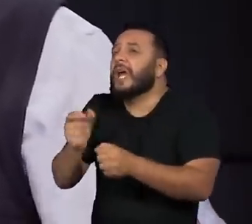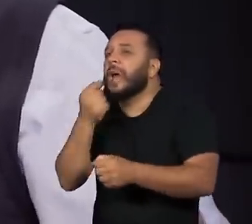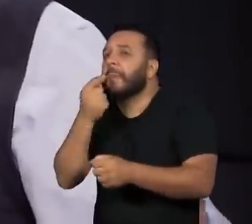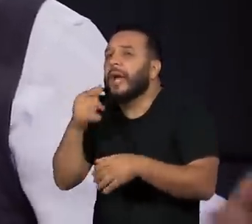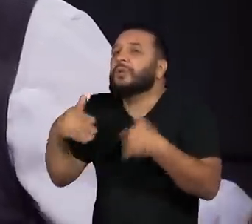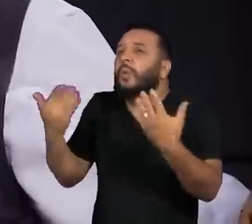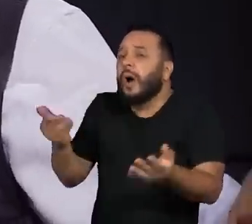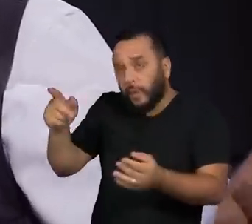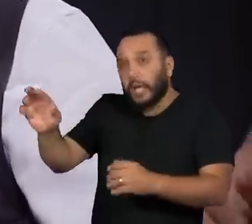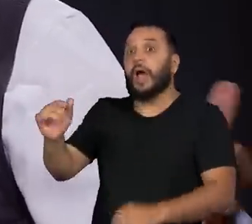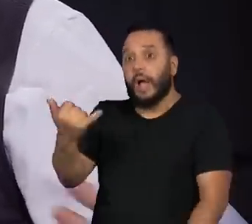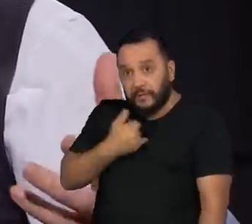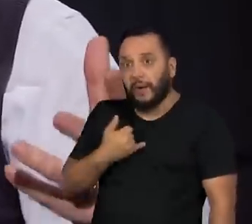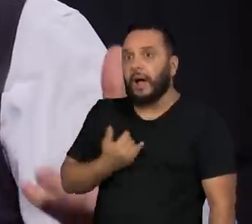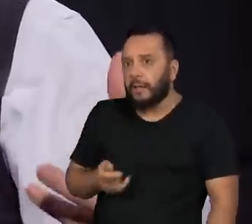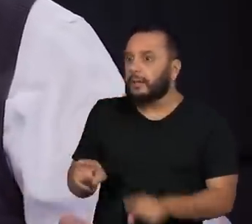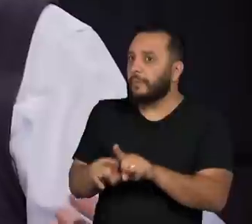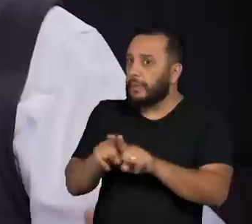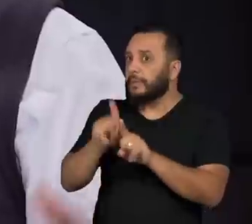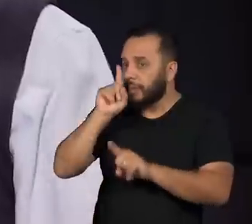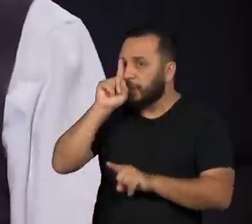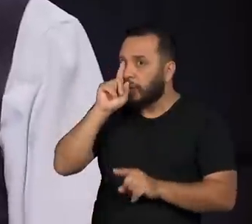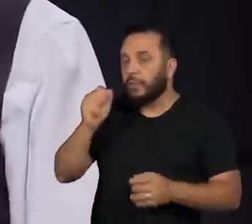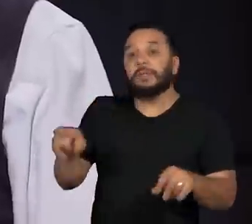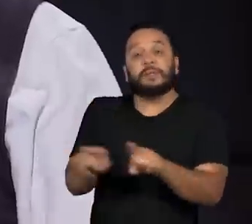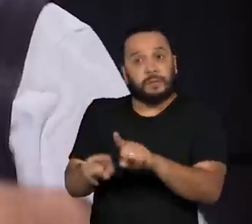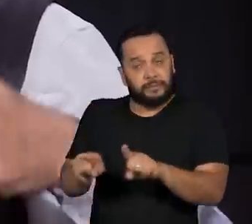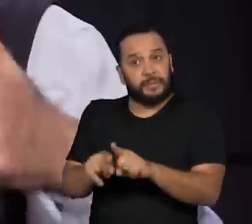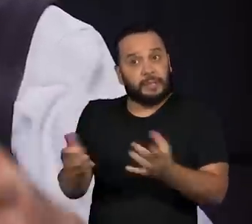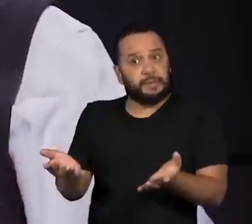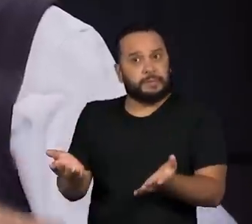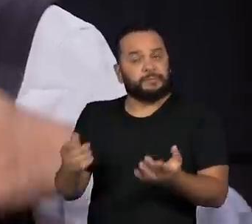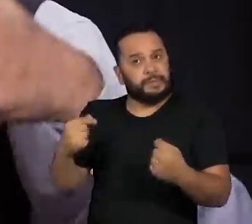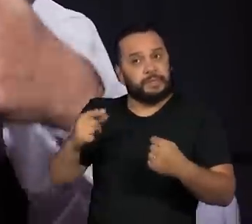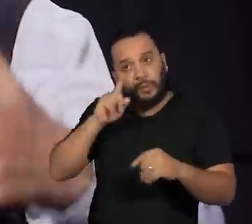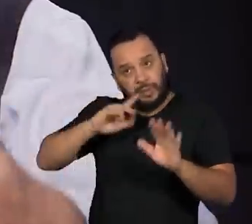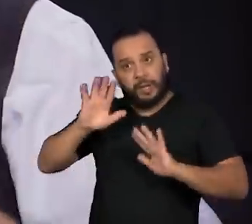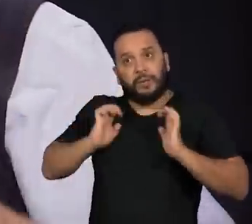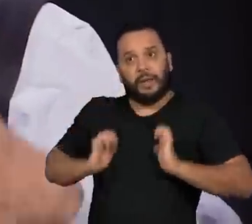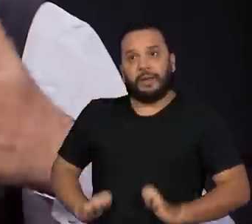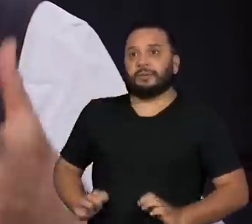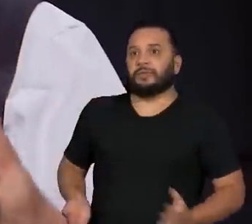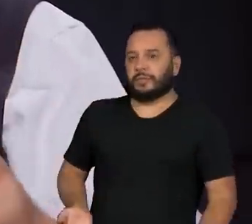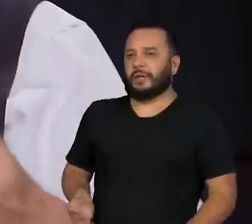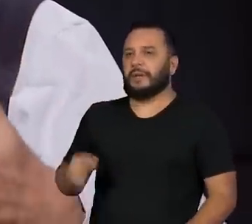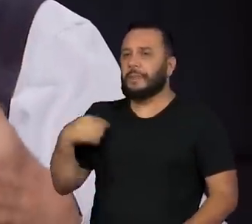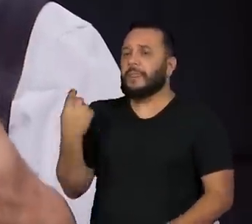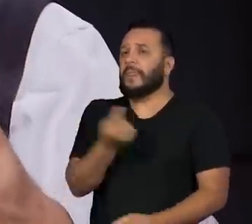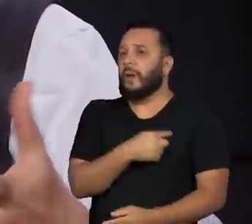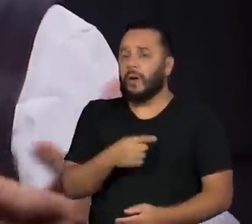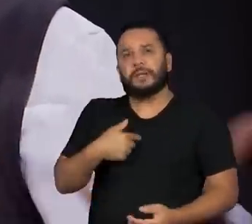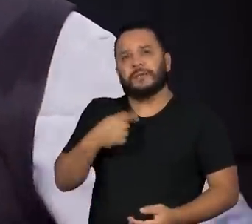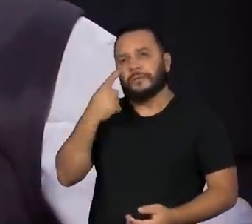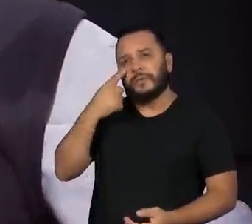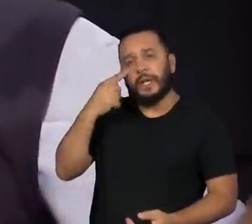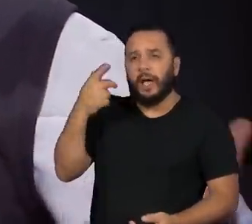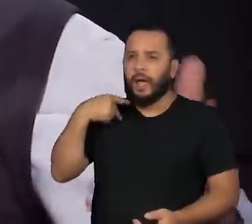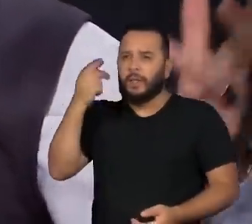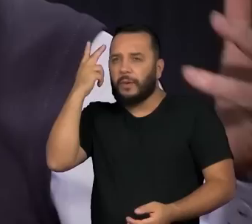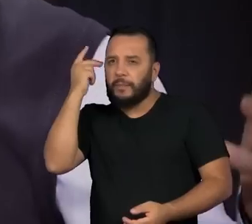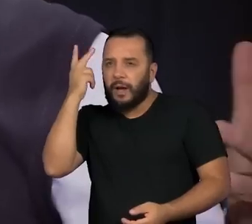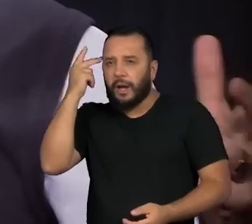carro alto dirigível é um grande risco Qual é a ética por trás disso então a gente vai engolindo isso vai normalizando coisas que a gente antigamente